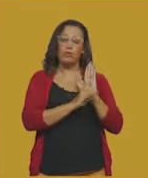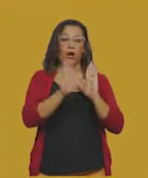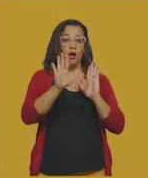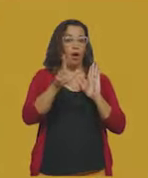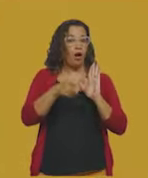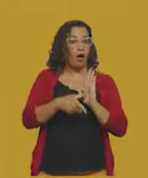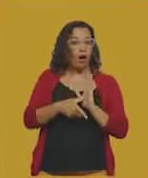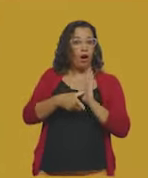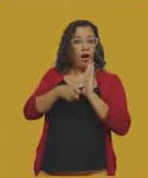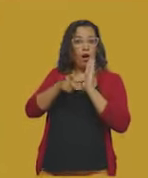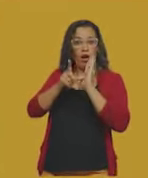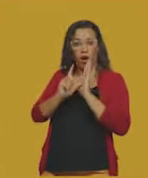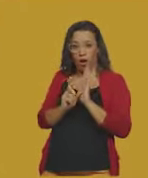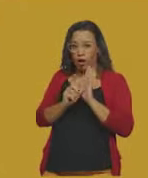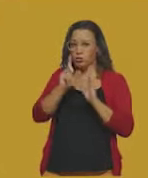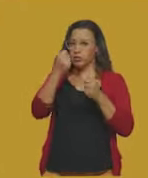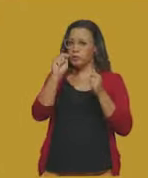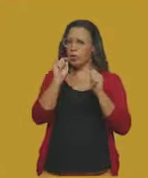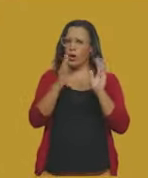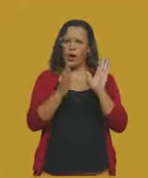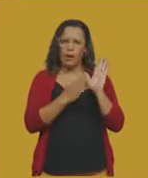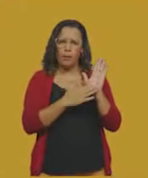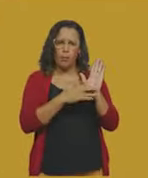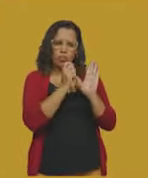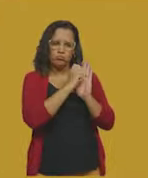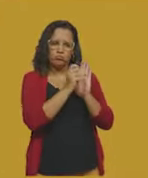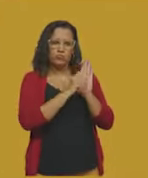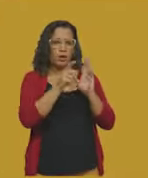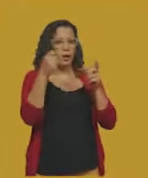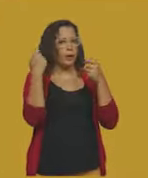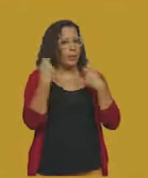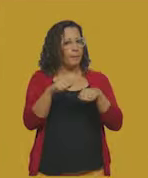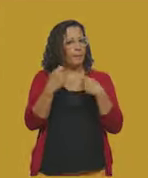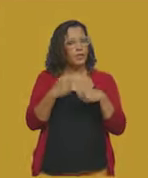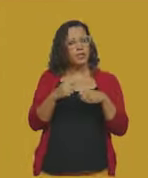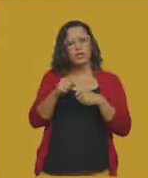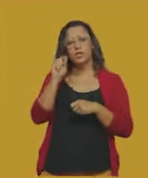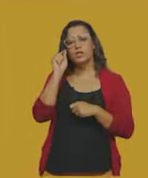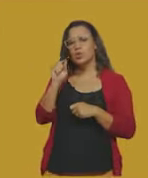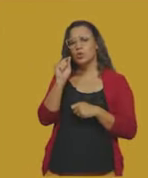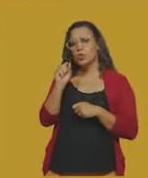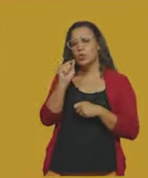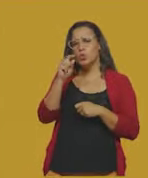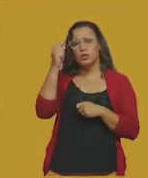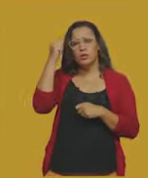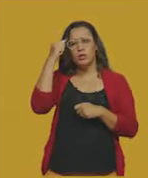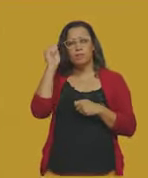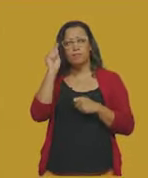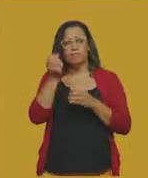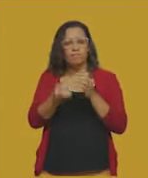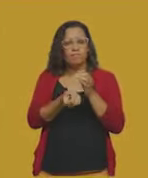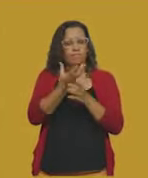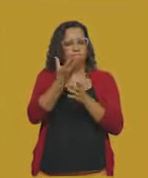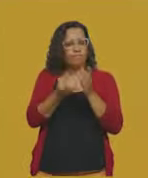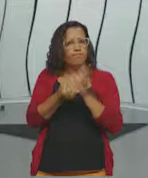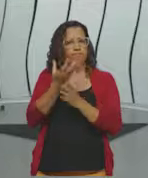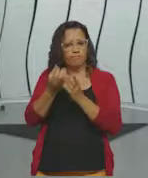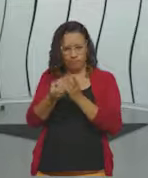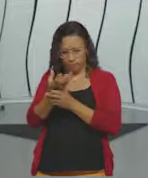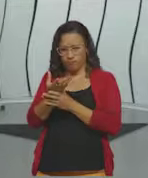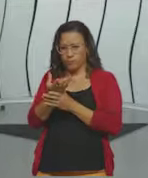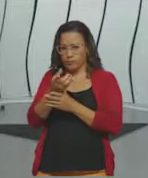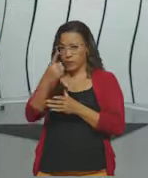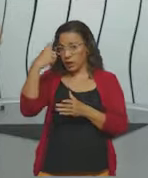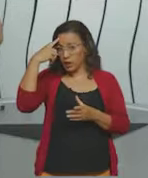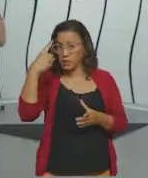os elementos que compõem uma proposta, precisamos desconstruir algumas ideias. Então, a